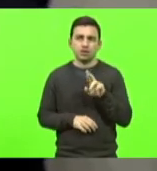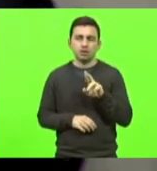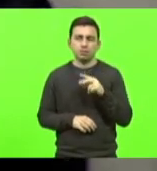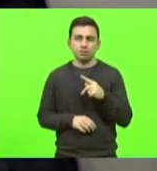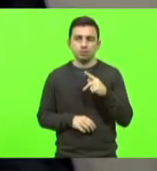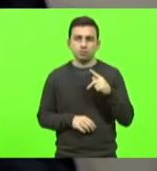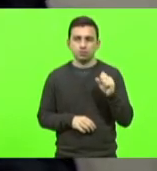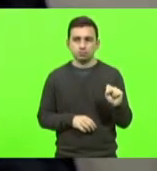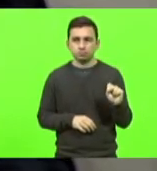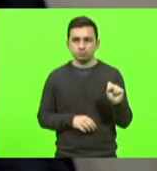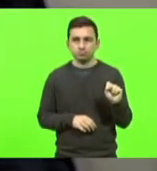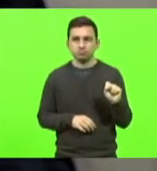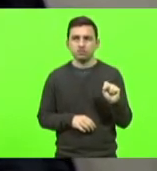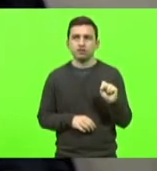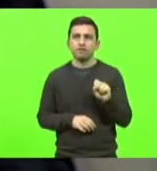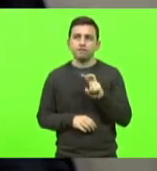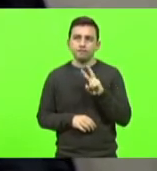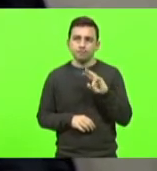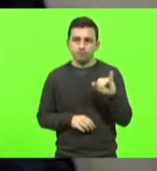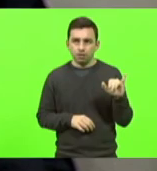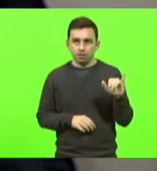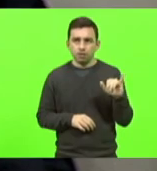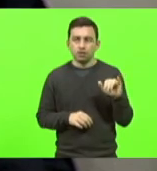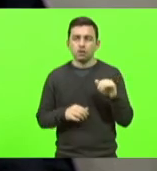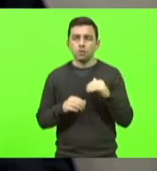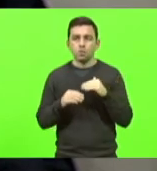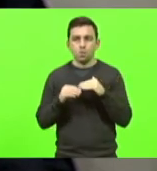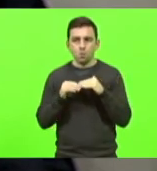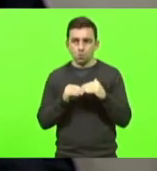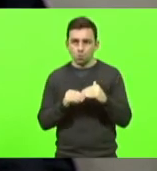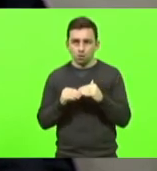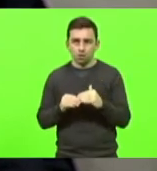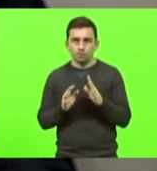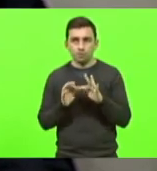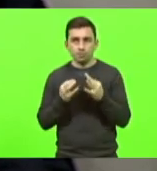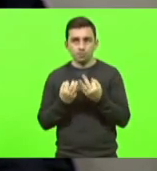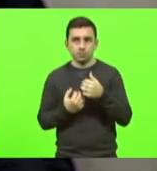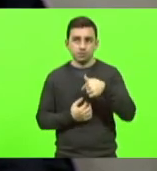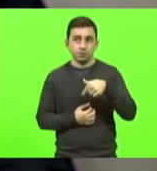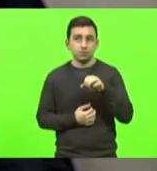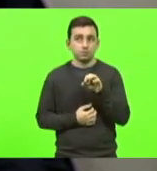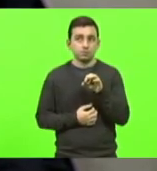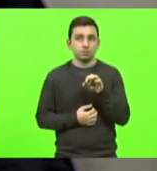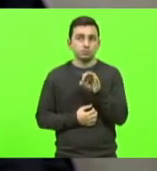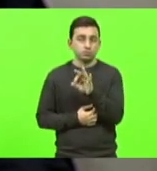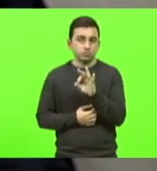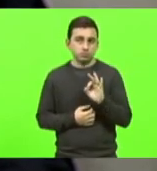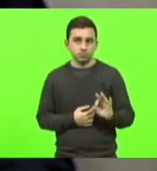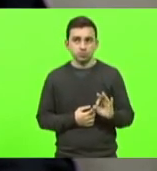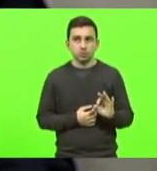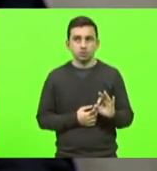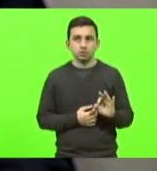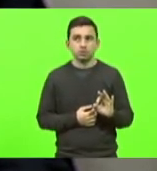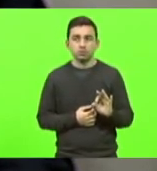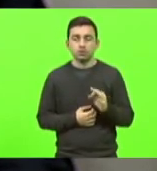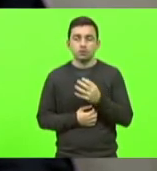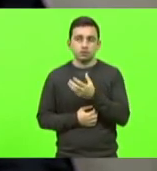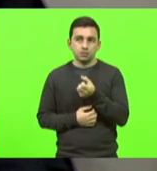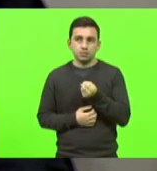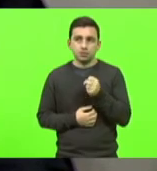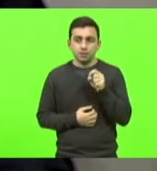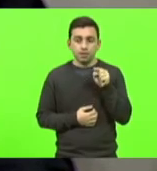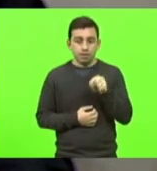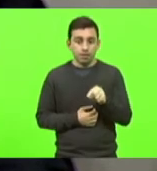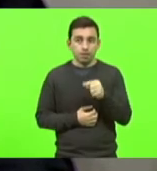será equivalente a uma cota familiar de setenta por cento do valor da aposentadoria recebida pelo segurado ou